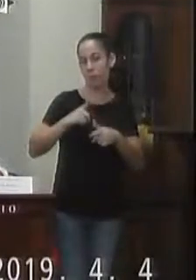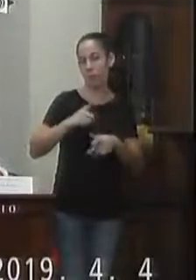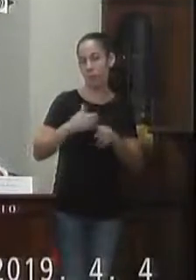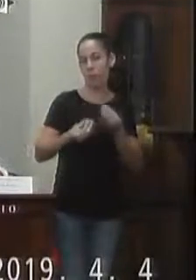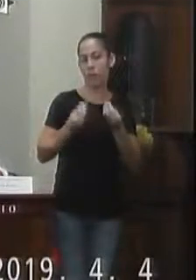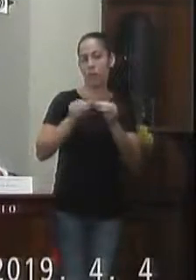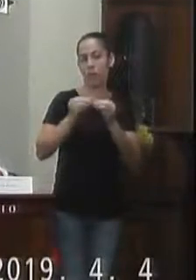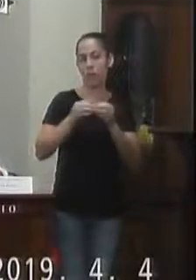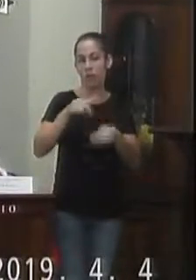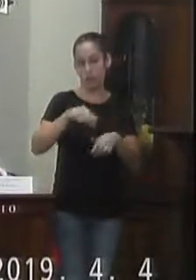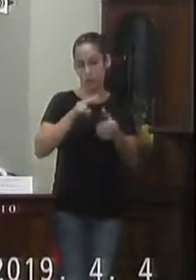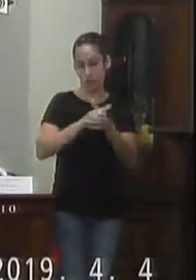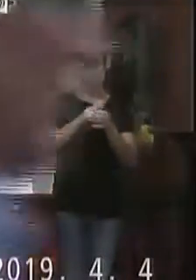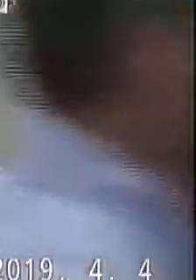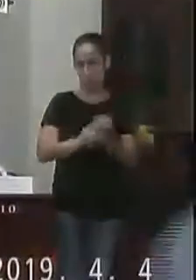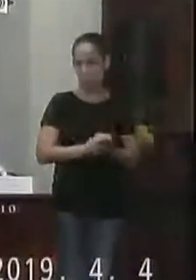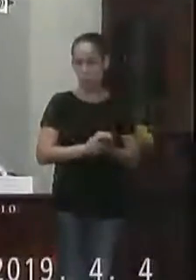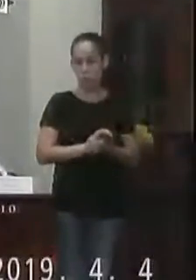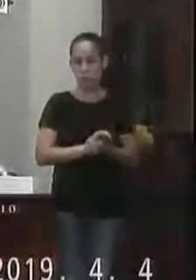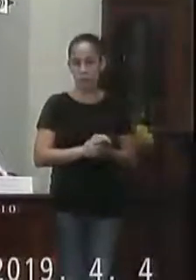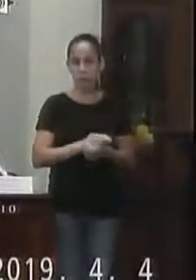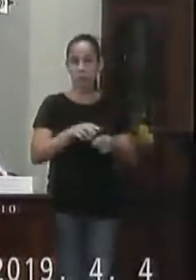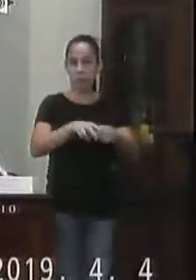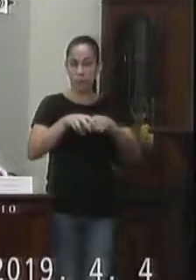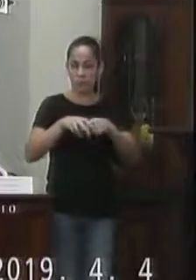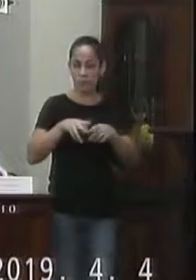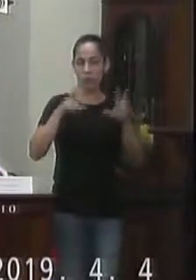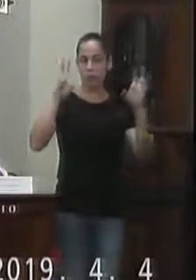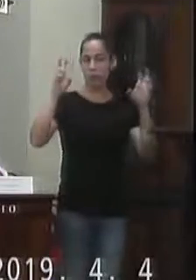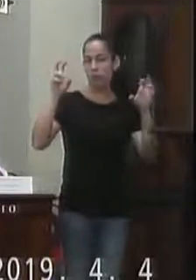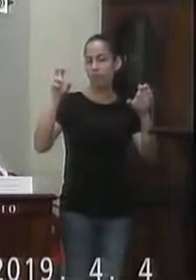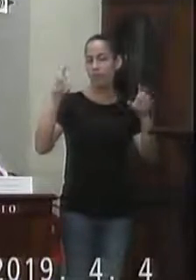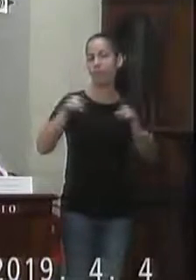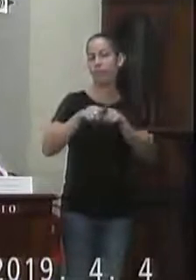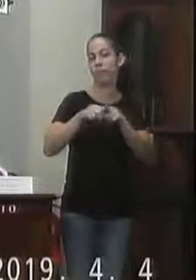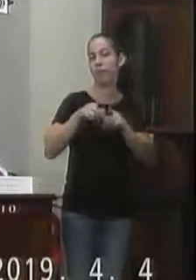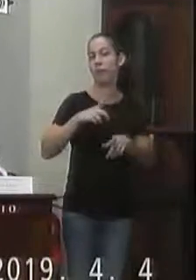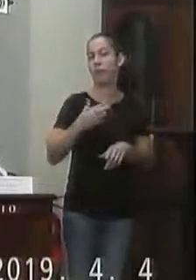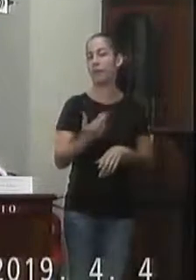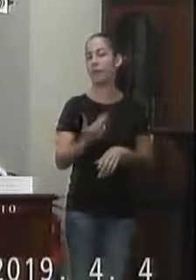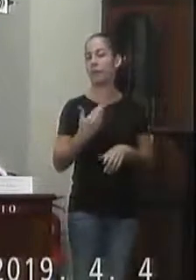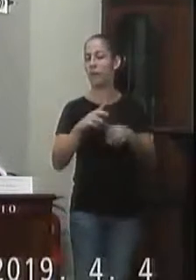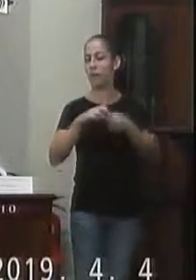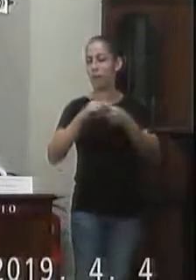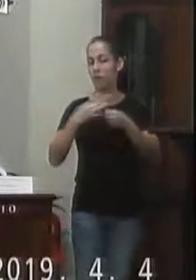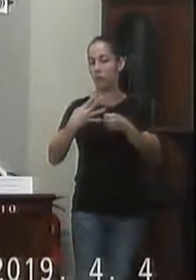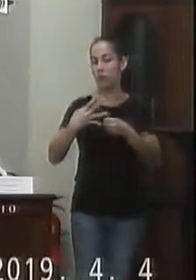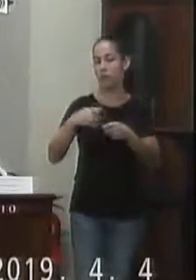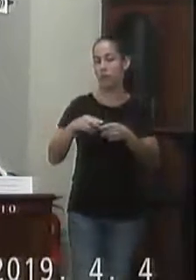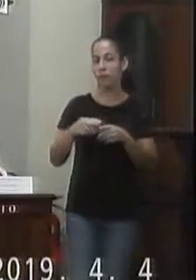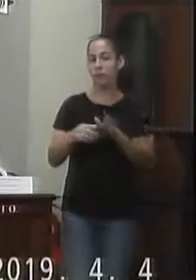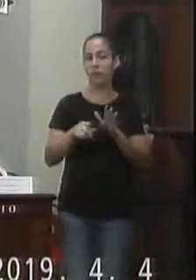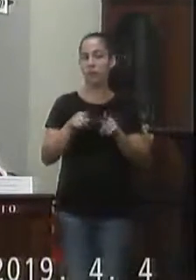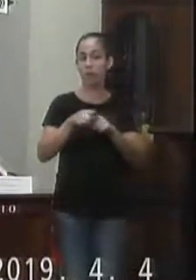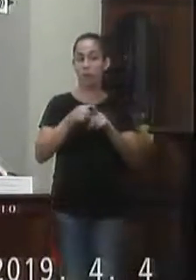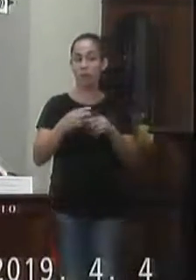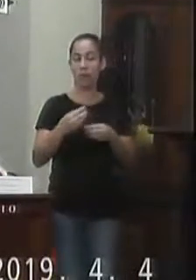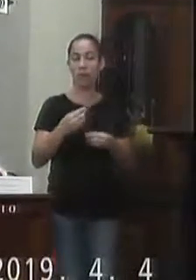receita para o município de Valença. Desta arte da matéria em questão, encontra a resposta no artigo 4-X da Lei